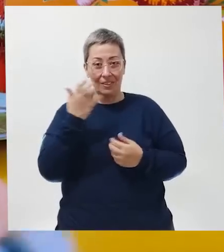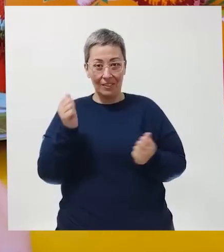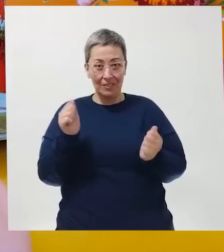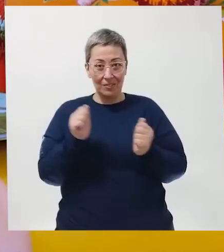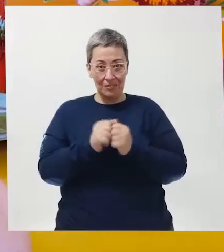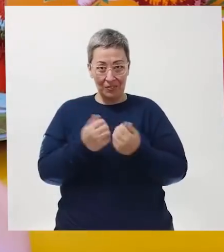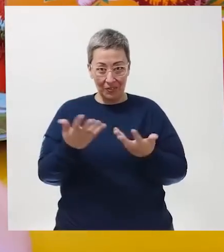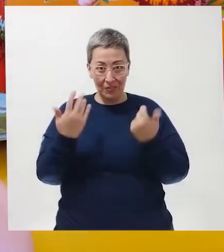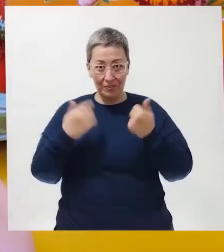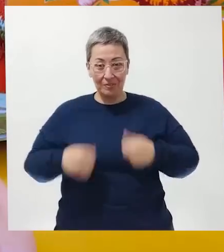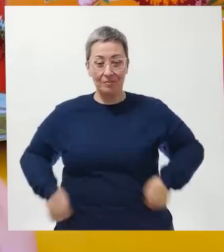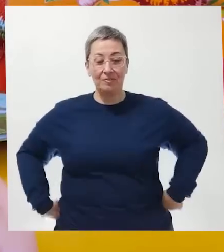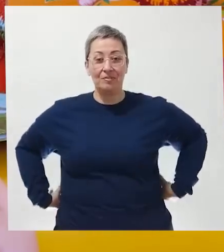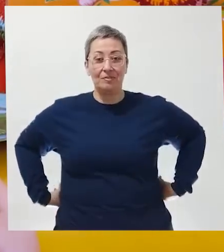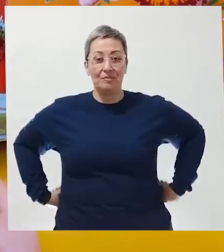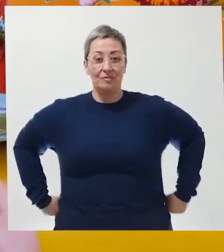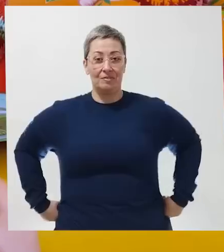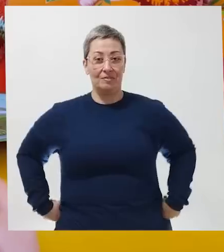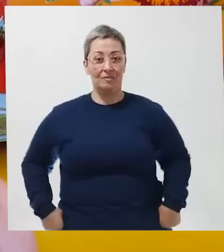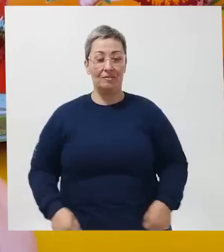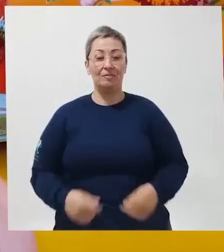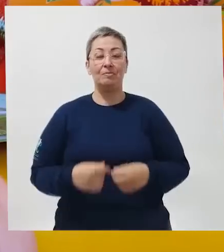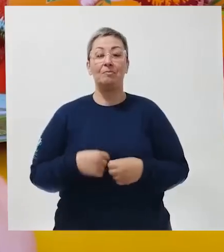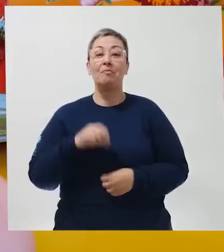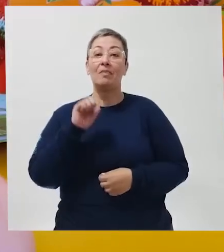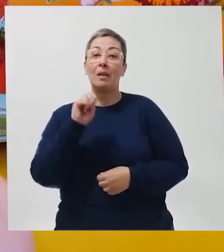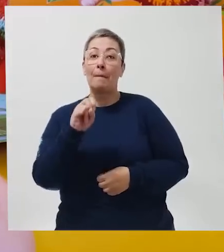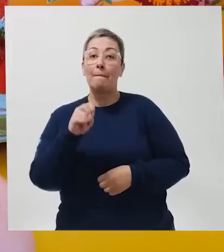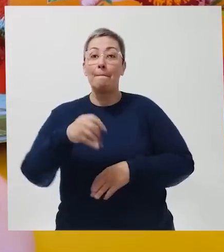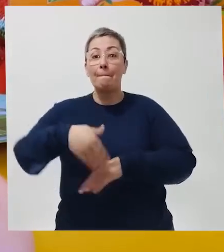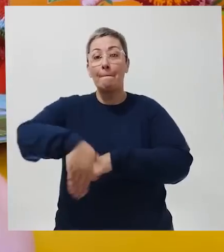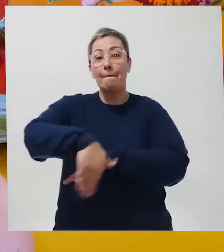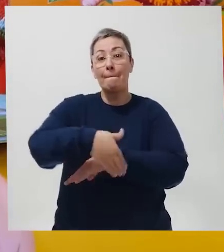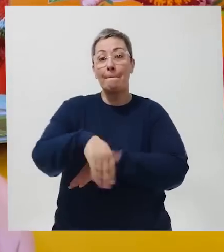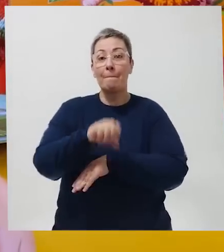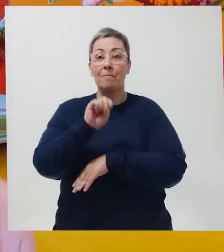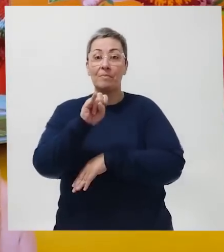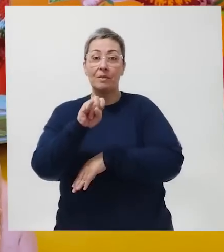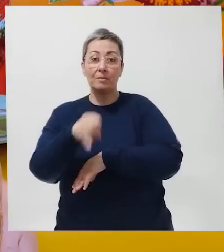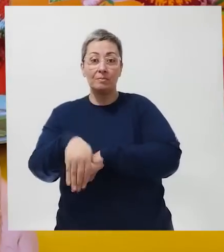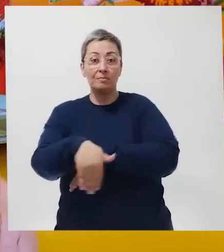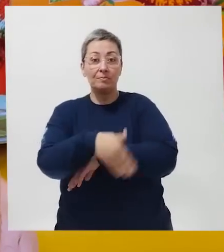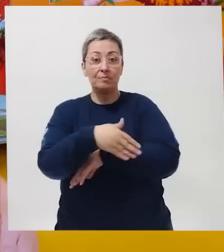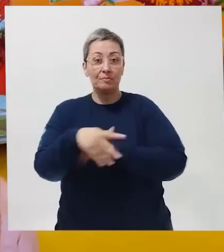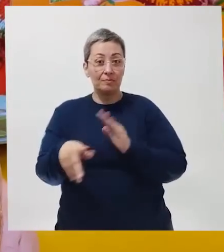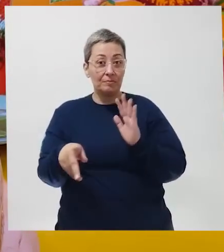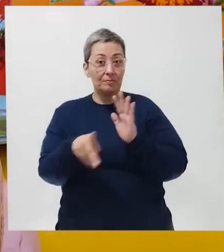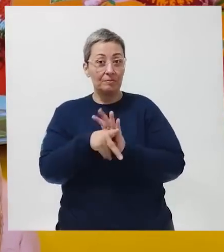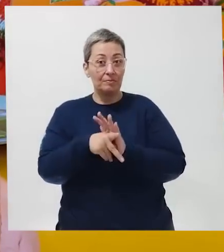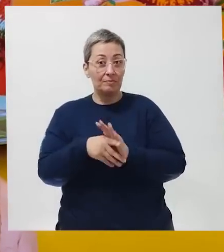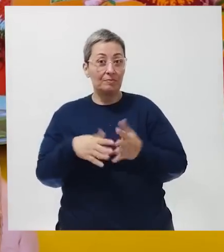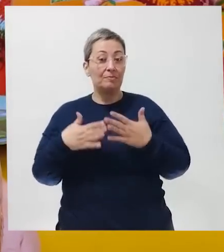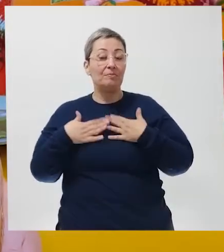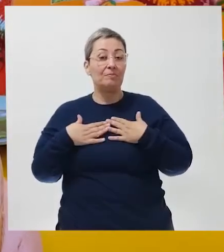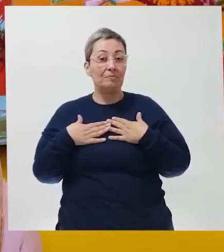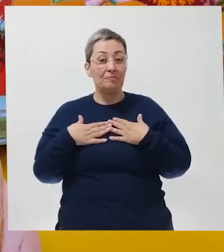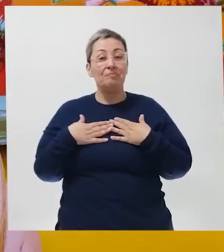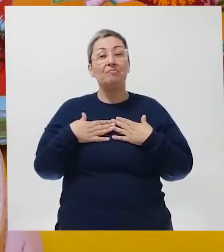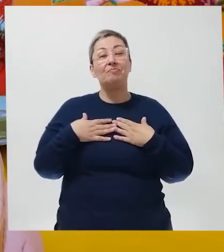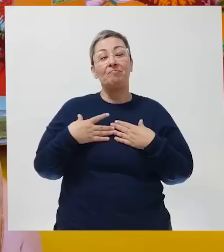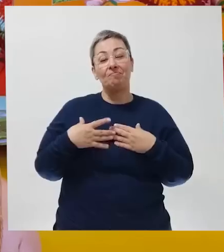vocês e eu convido vocês para cantar comigo. Vamos lá? Se essa rua